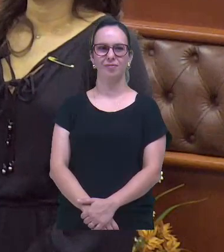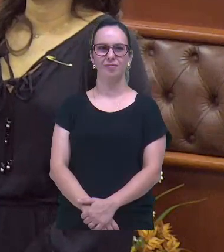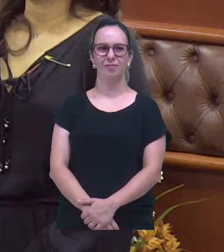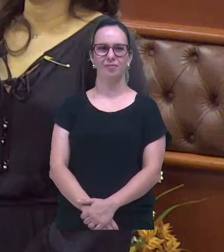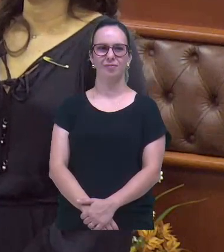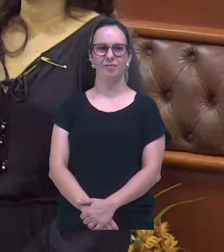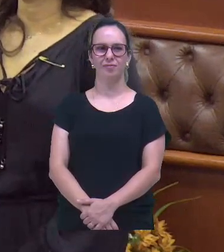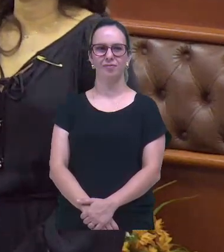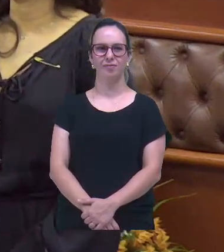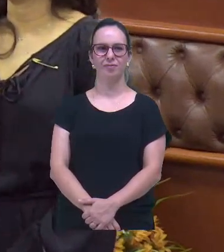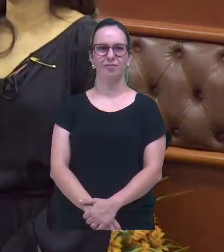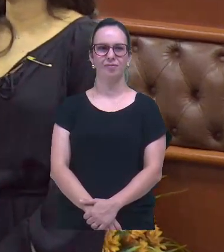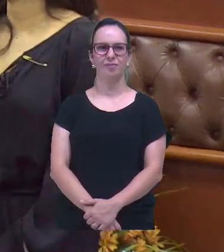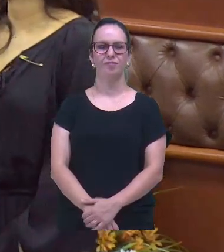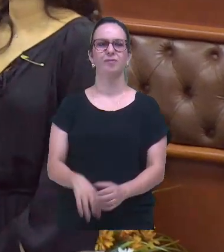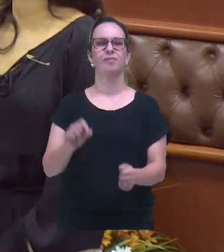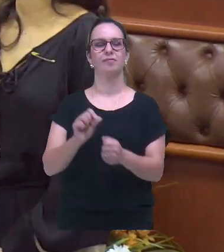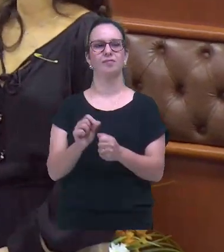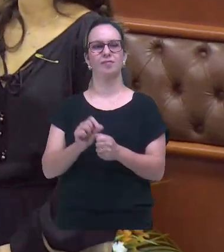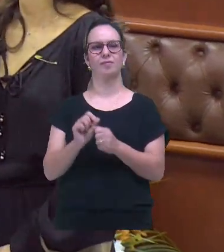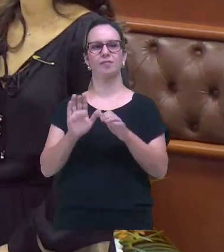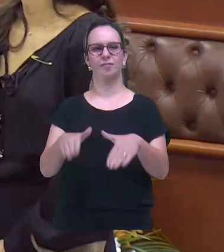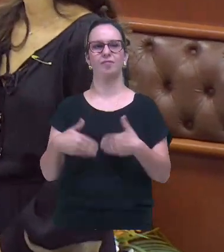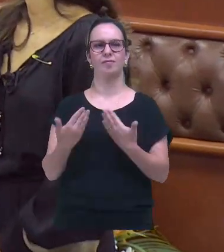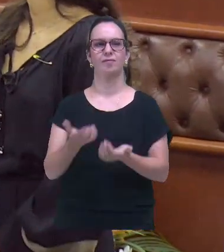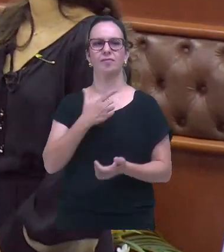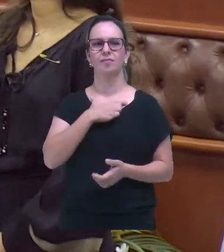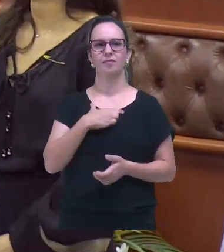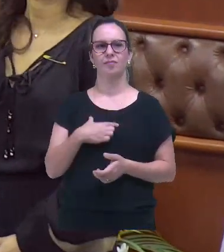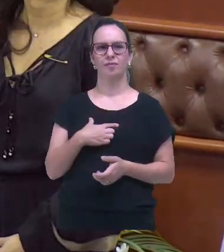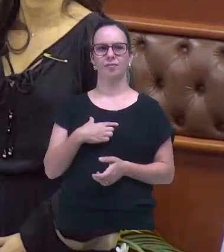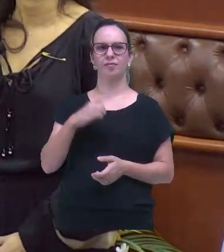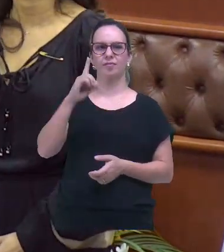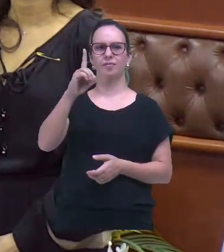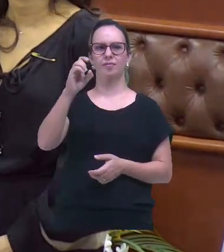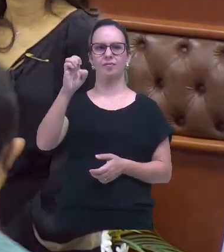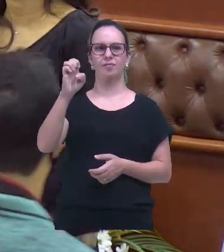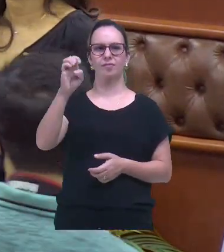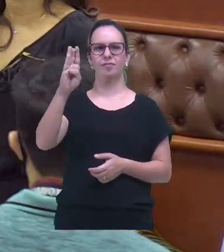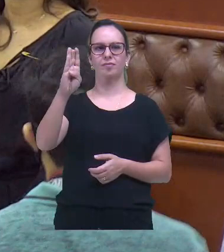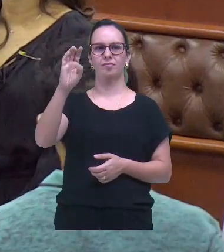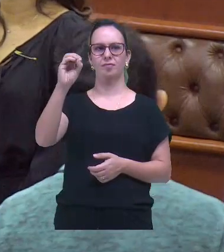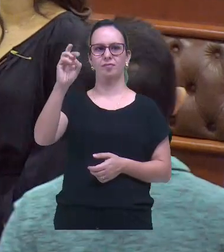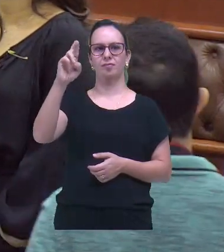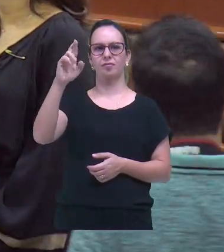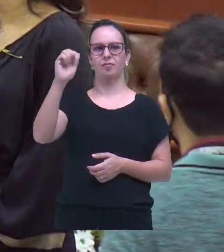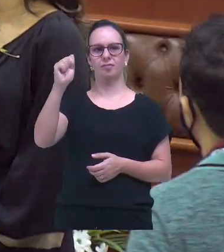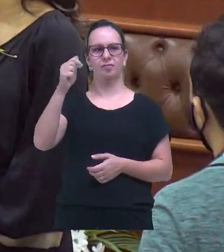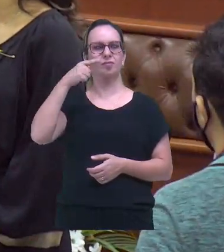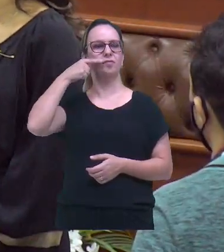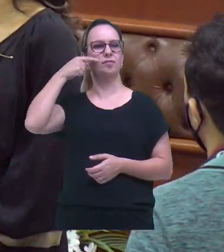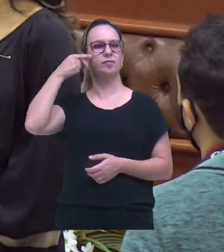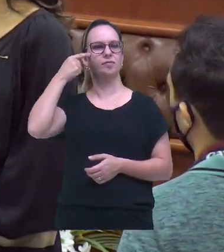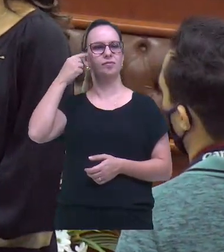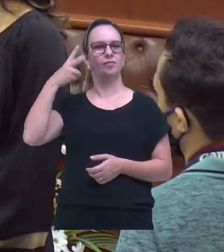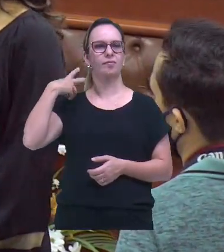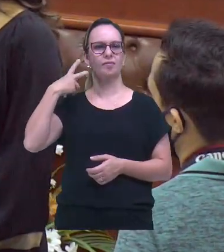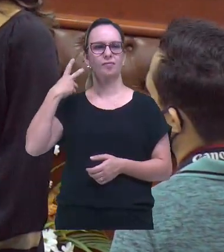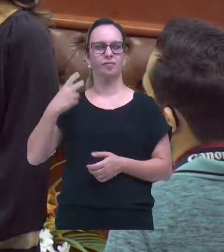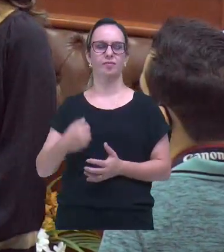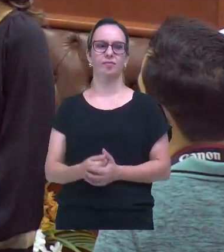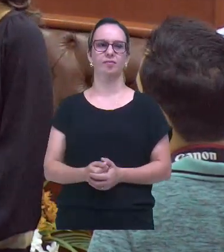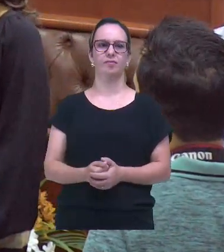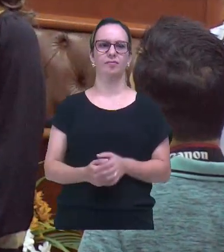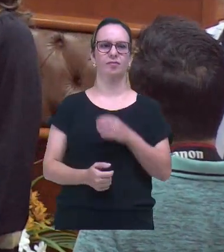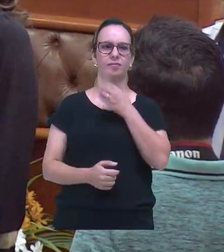Para fazer a entrega da medalha, a doutora Débora Cristina de Oliveira Macedo, Beraldo, o vereador Vinícius Guilherme Simili.